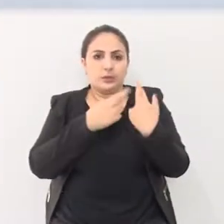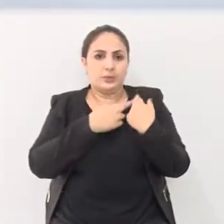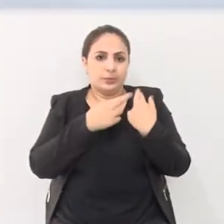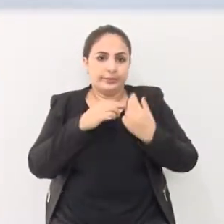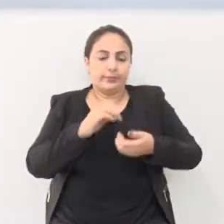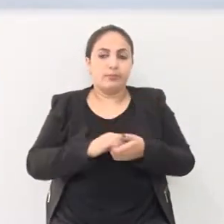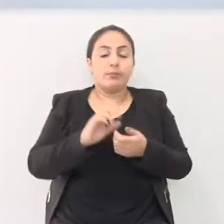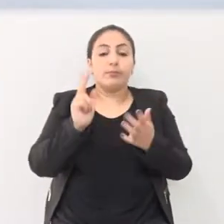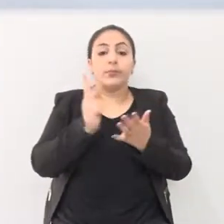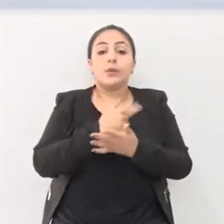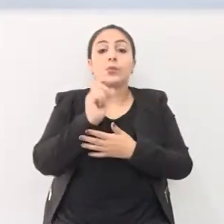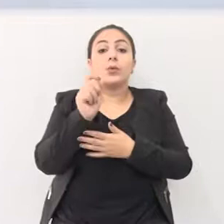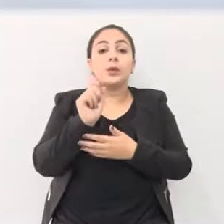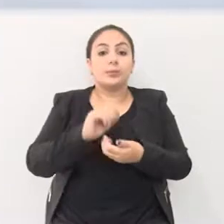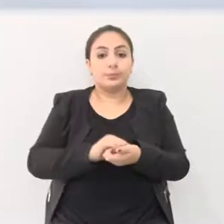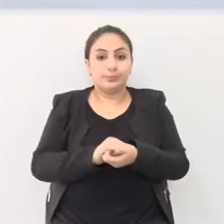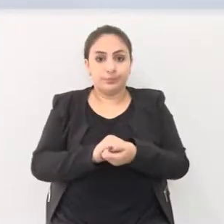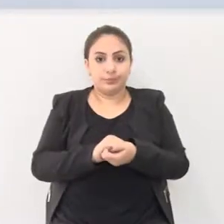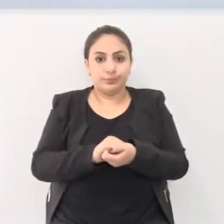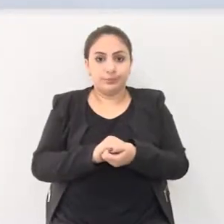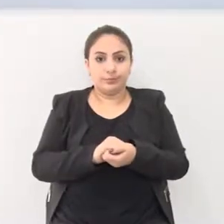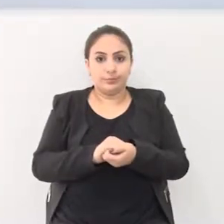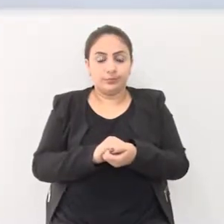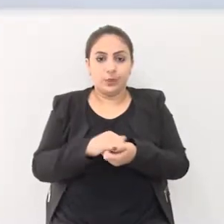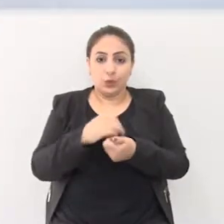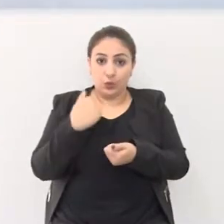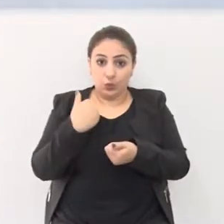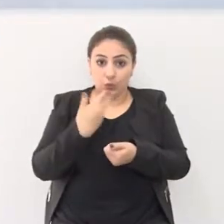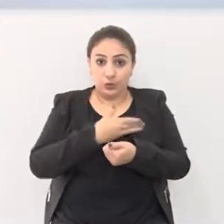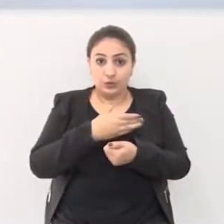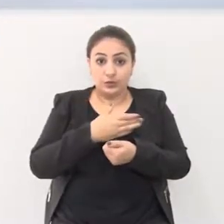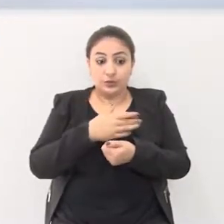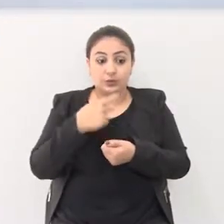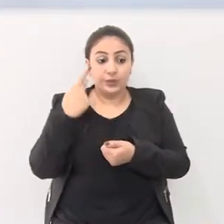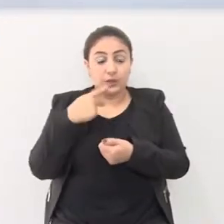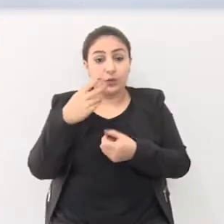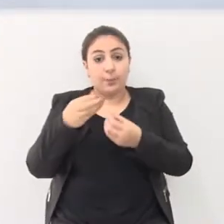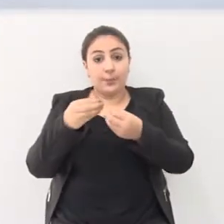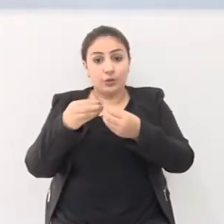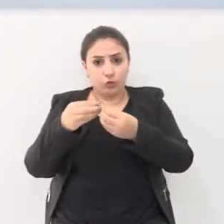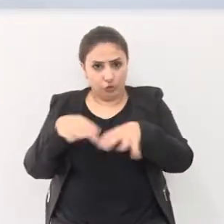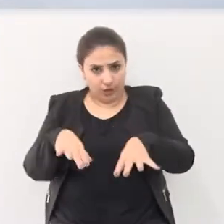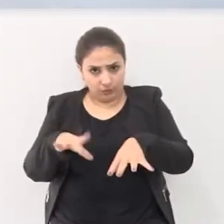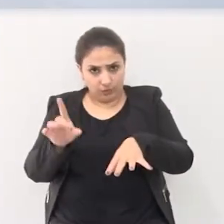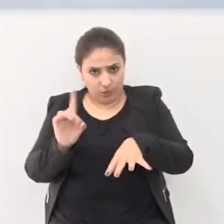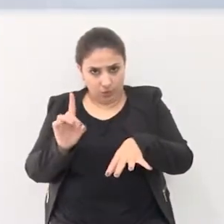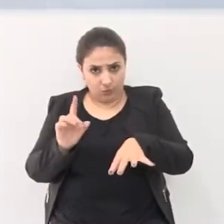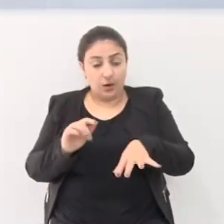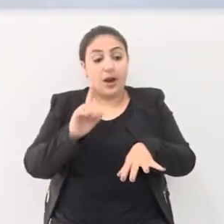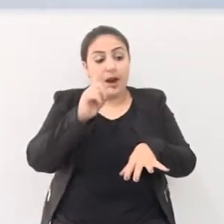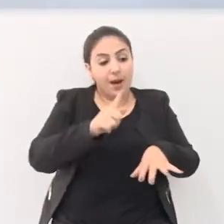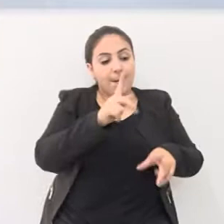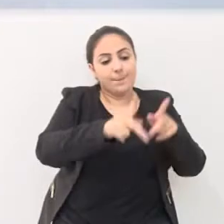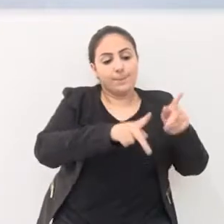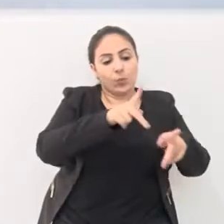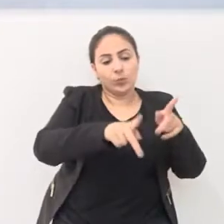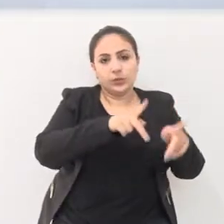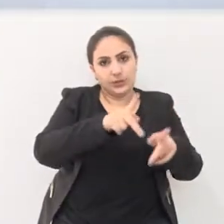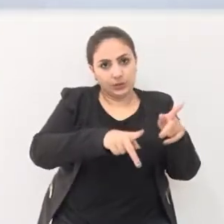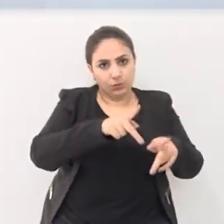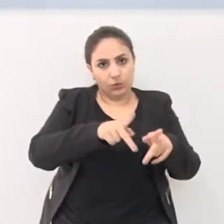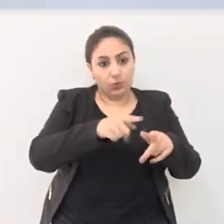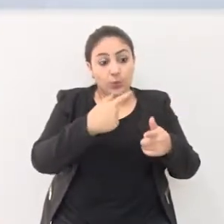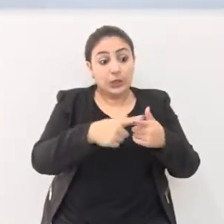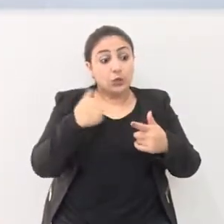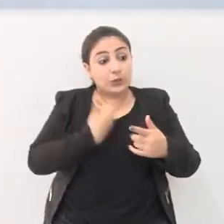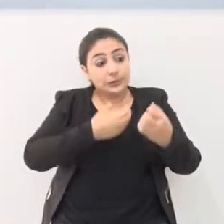responsável. Acontece que não é o vereador que está sendo prejudicado com isso, é a população que está sendo prejudicada com isso, né? E a